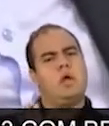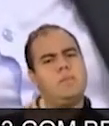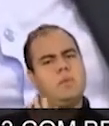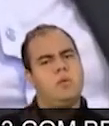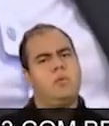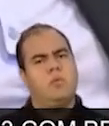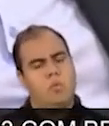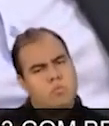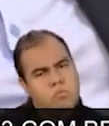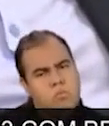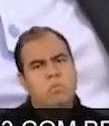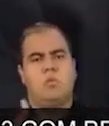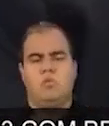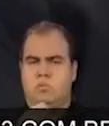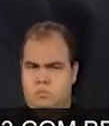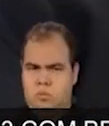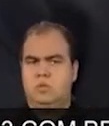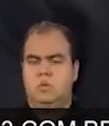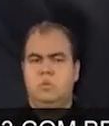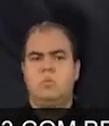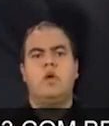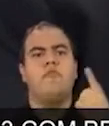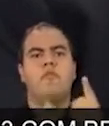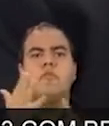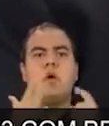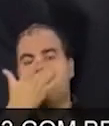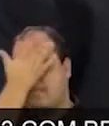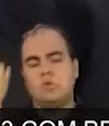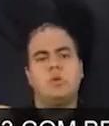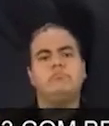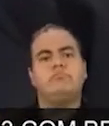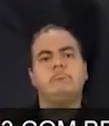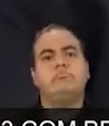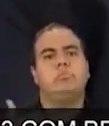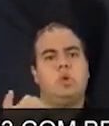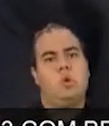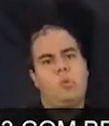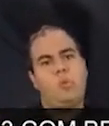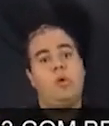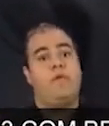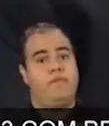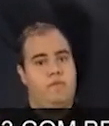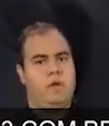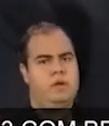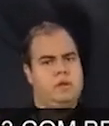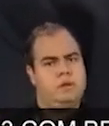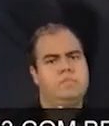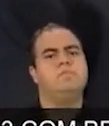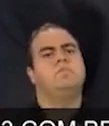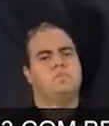meses, aí, principalmente no mês de fevereiro. As pessoas começaram a sair mais na rua, começaram a circular mais e, naturalmente, o número de crimes acabou aumentando.